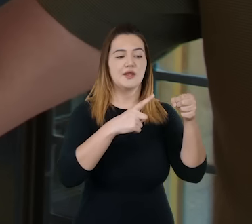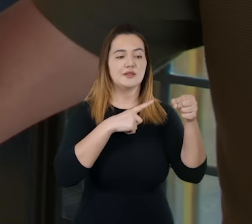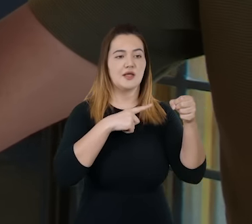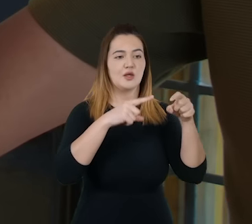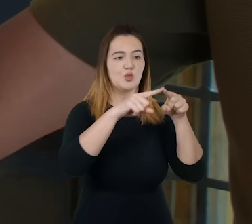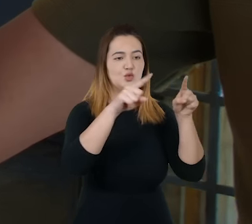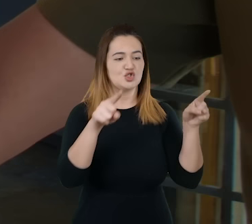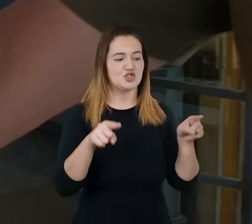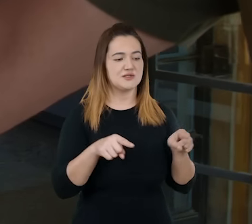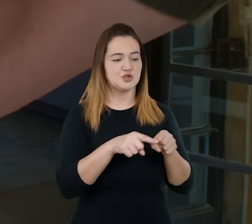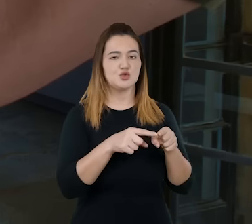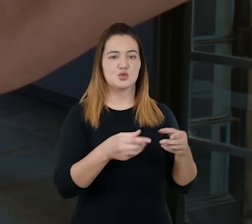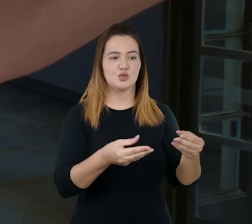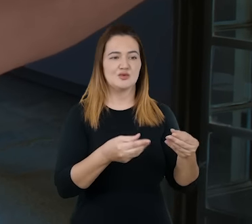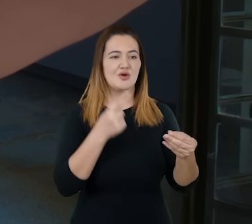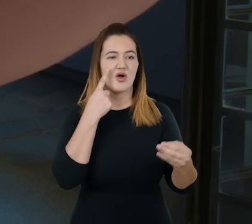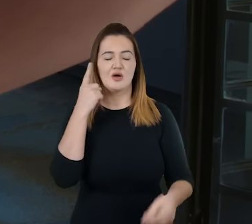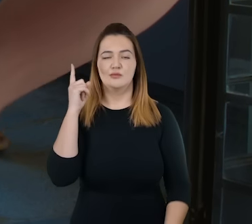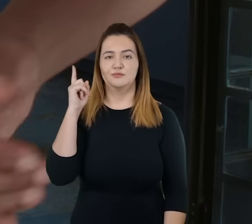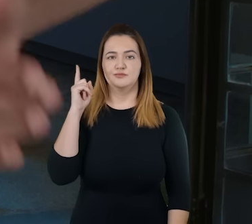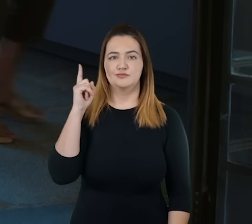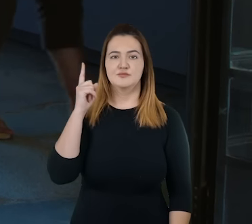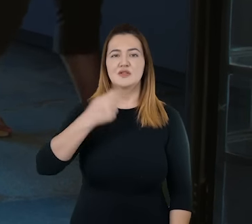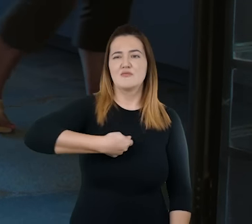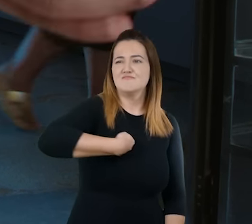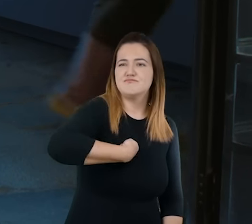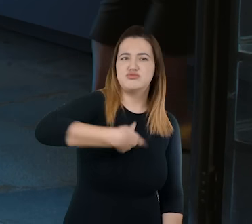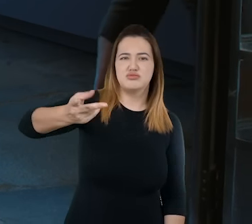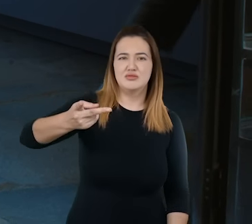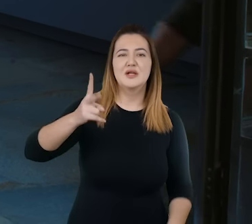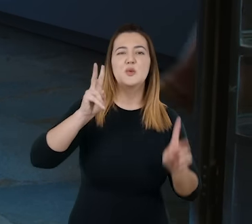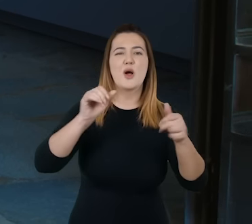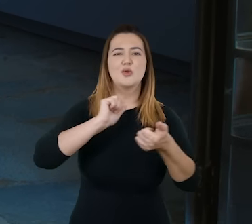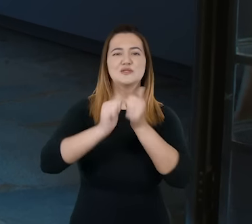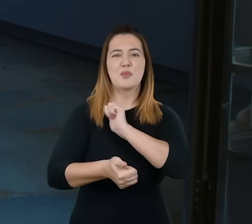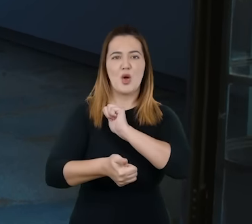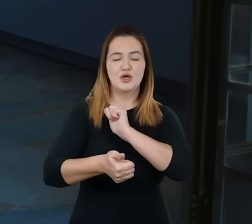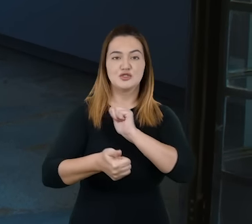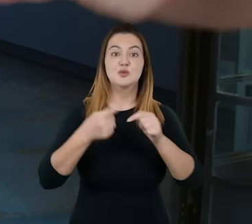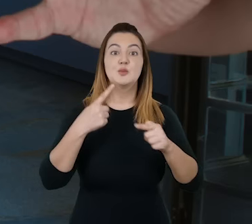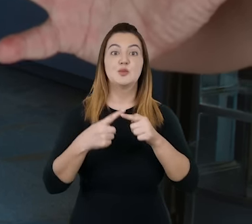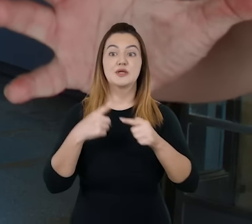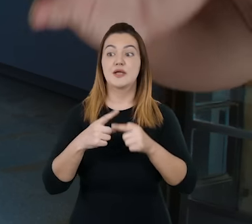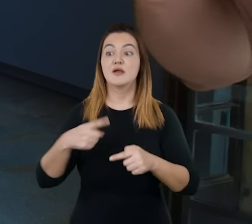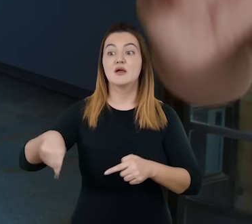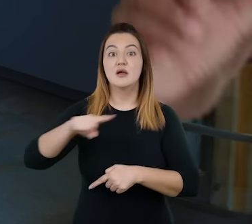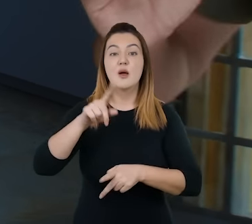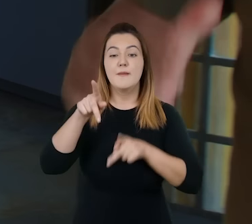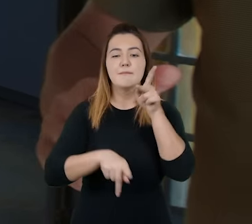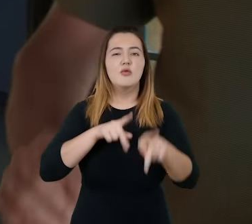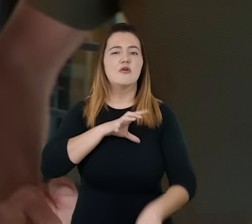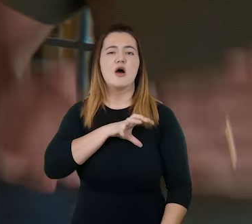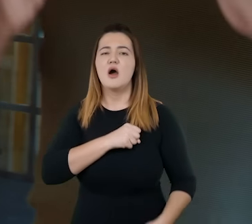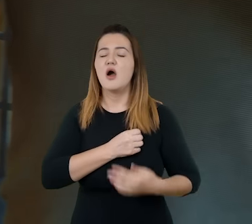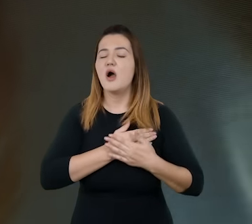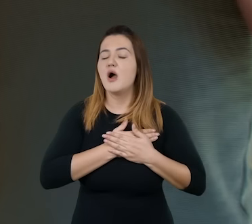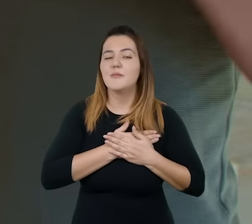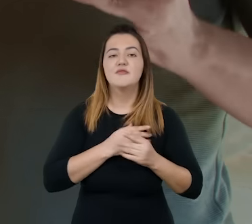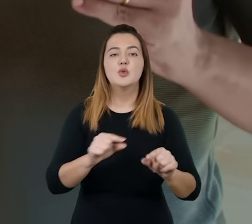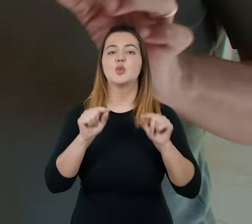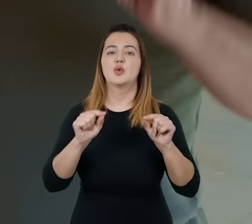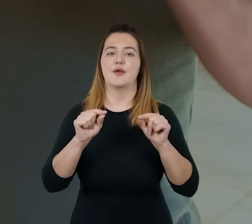um disco justamente desses de esporte, das Olimpíadas. Porque se havia uma coisa que o povo aqui de Corinto